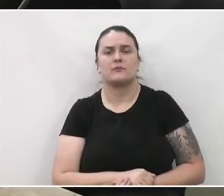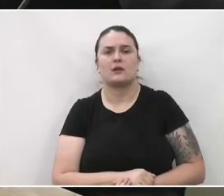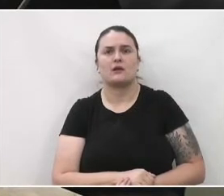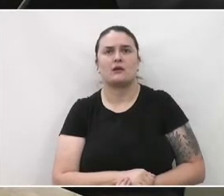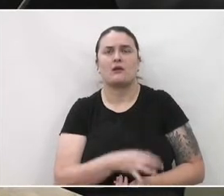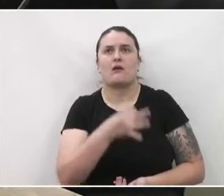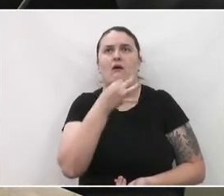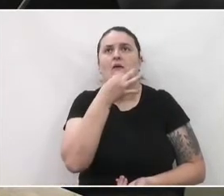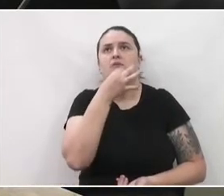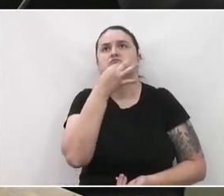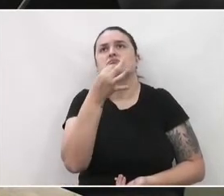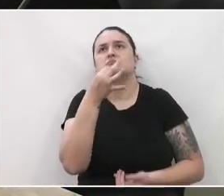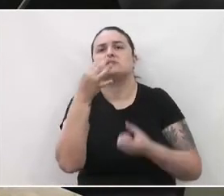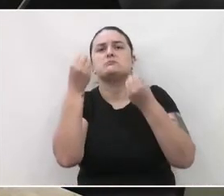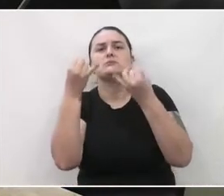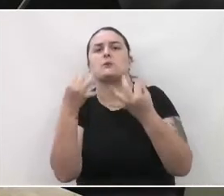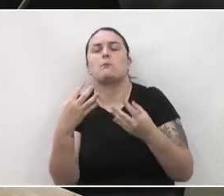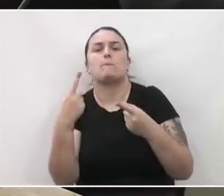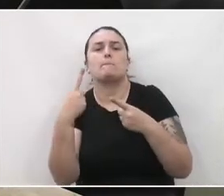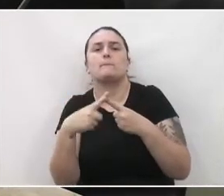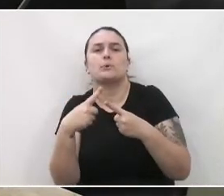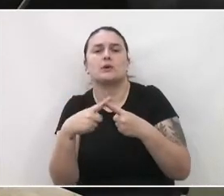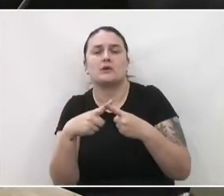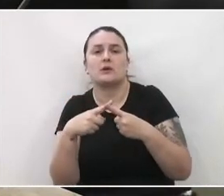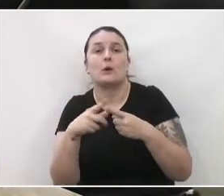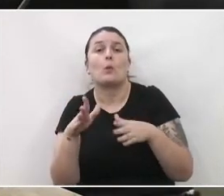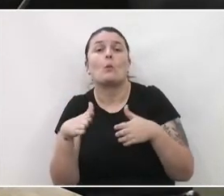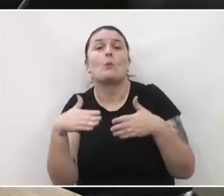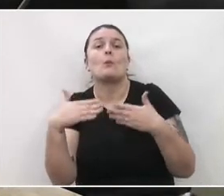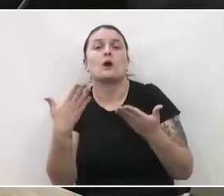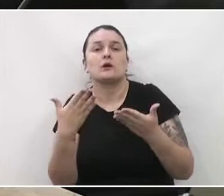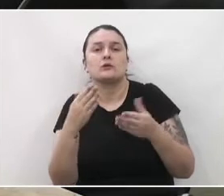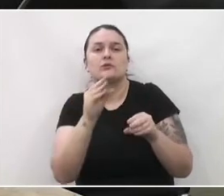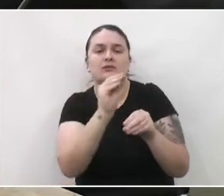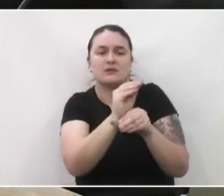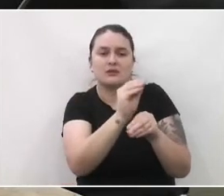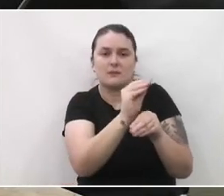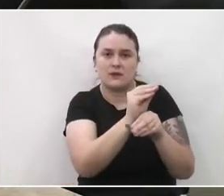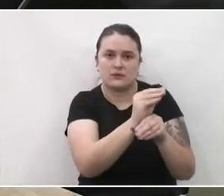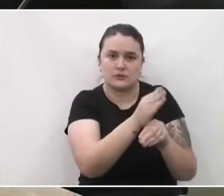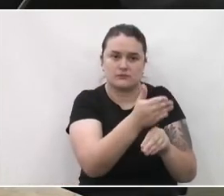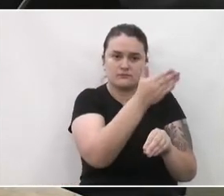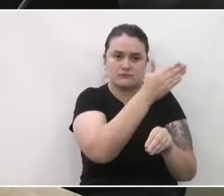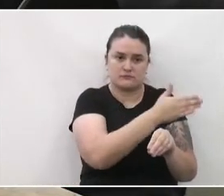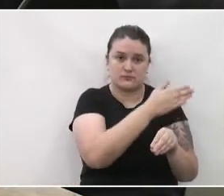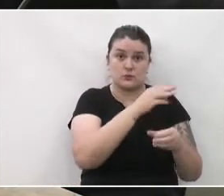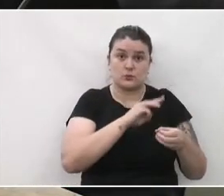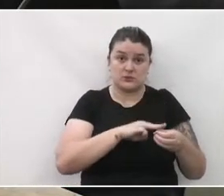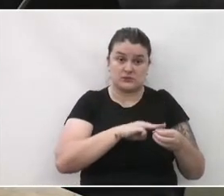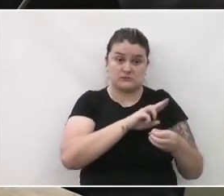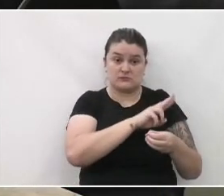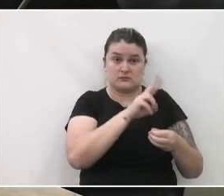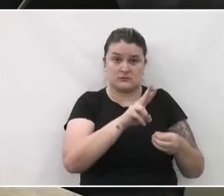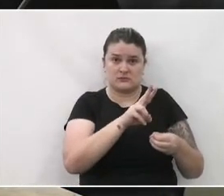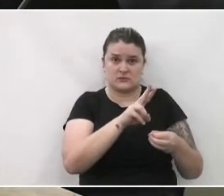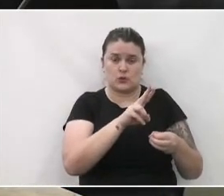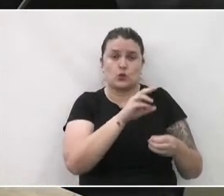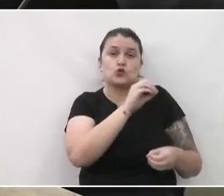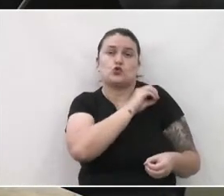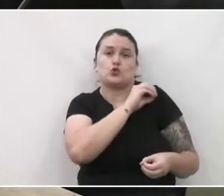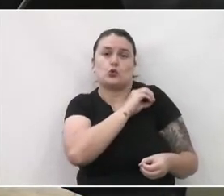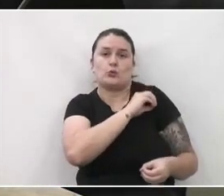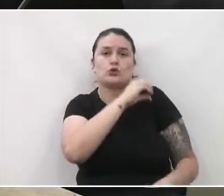ache uma explicação assim, por que quando estava tendo tratamento precoce na Vitória, os índices eram